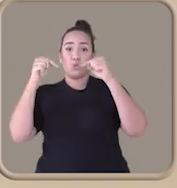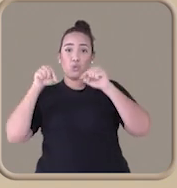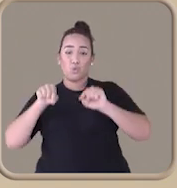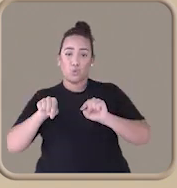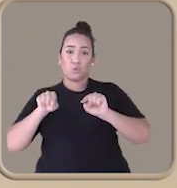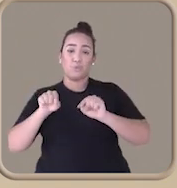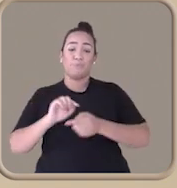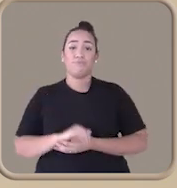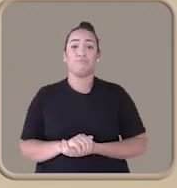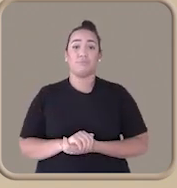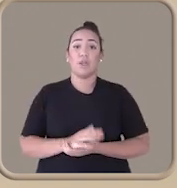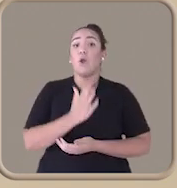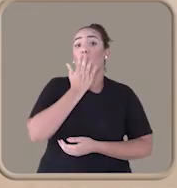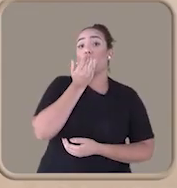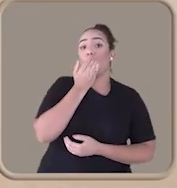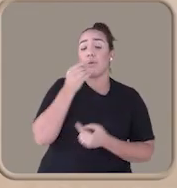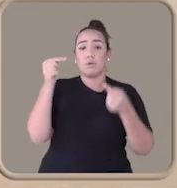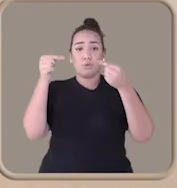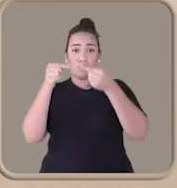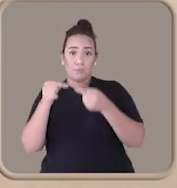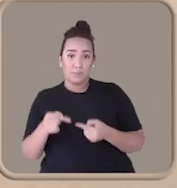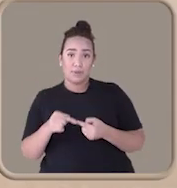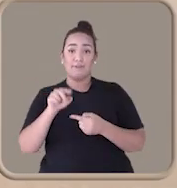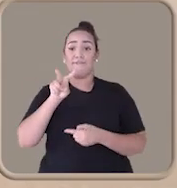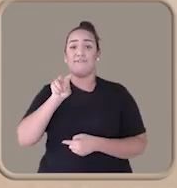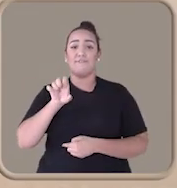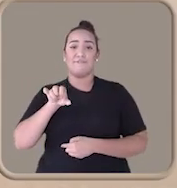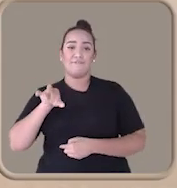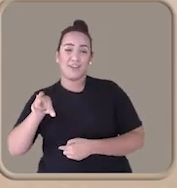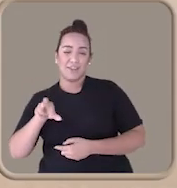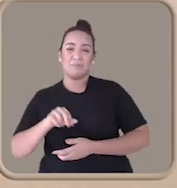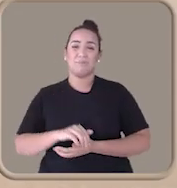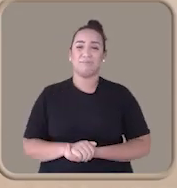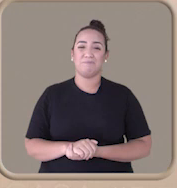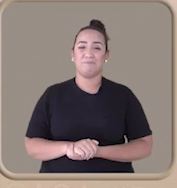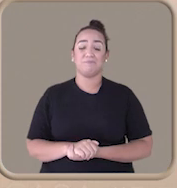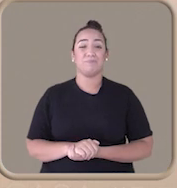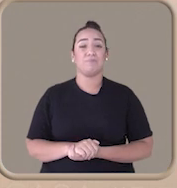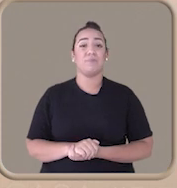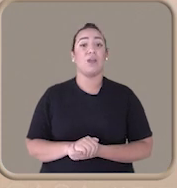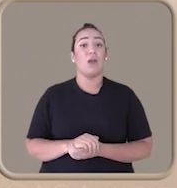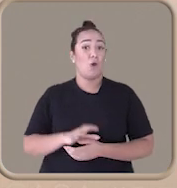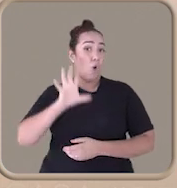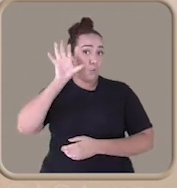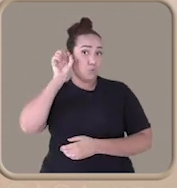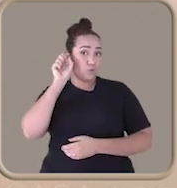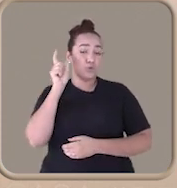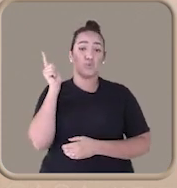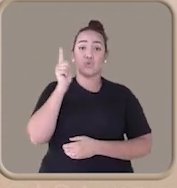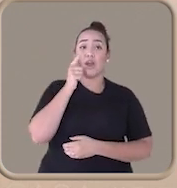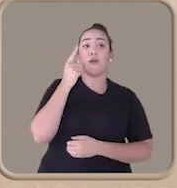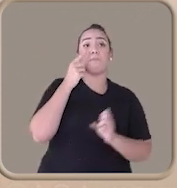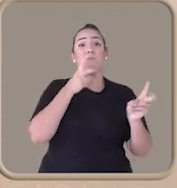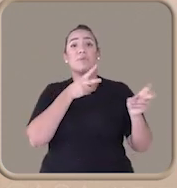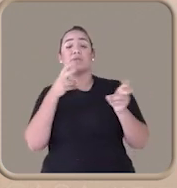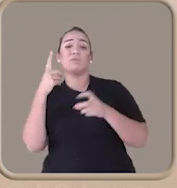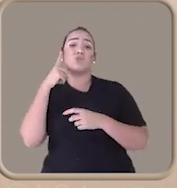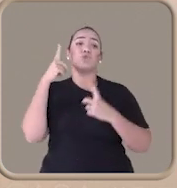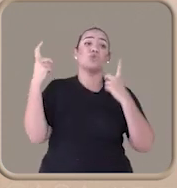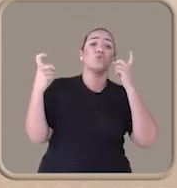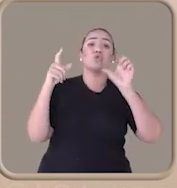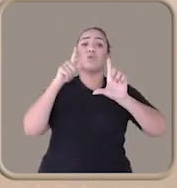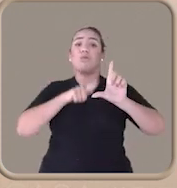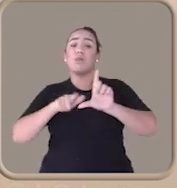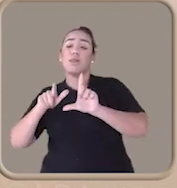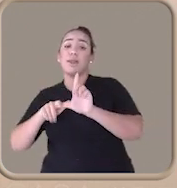palavra comer rima com ver. Além de brincar com os sons, com a nossa audição, os poemas também podem brincar com a nossa